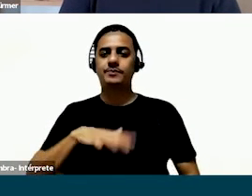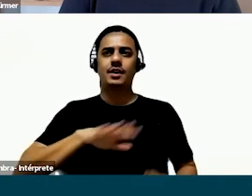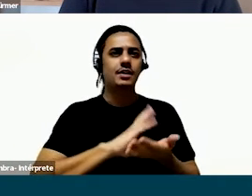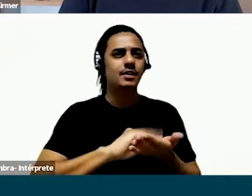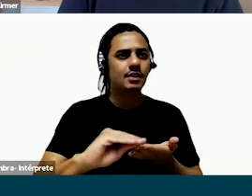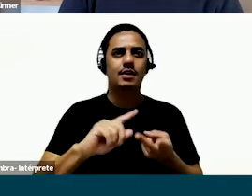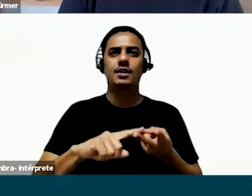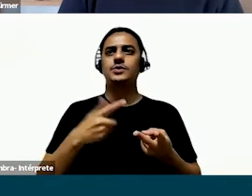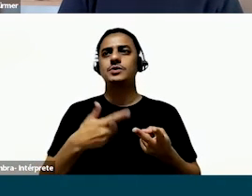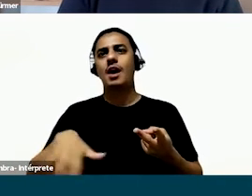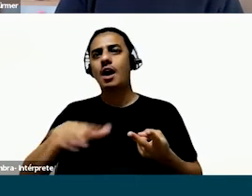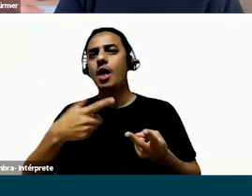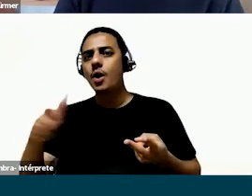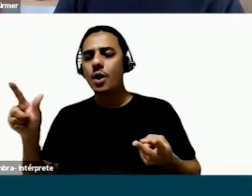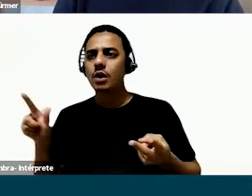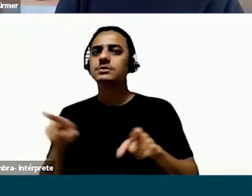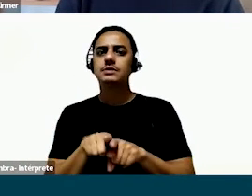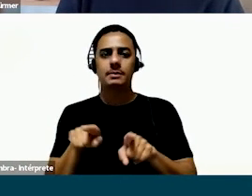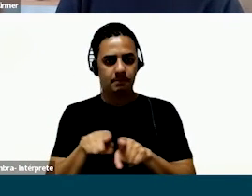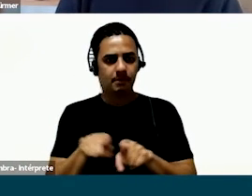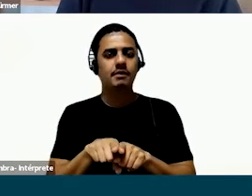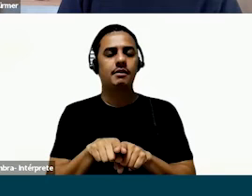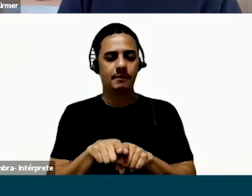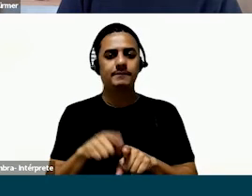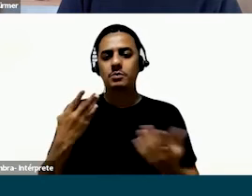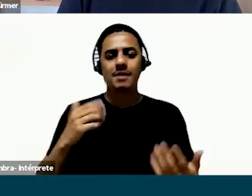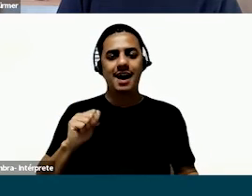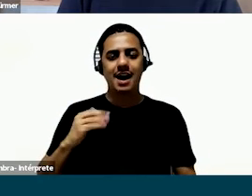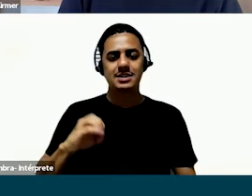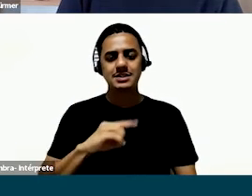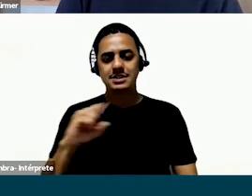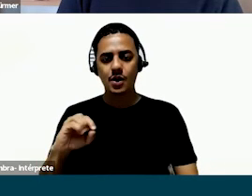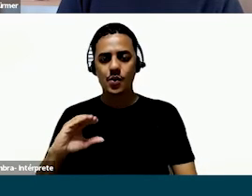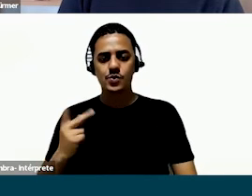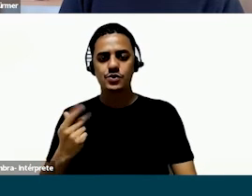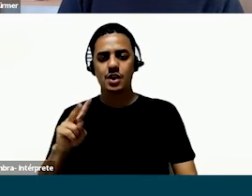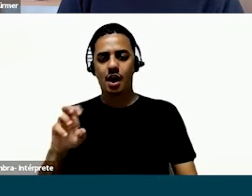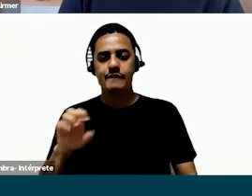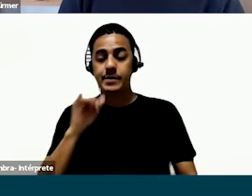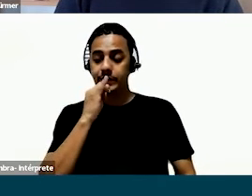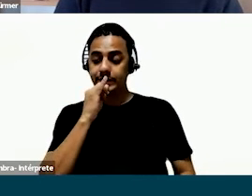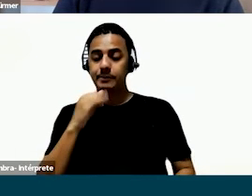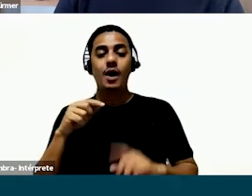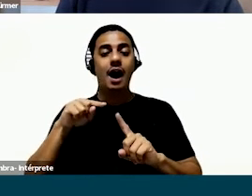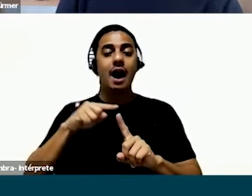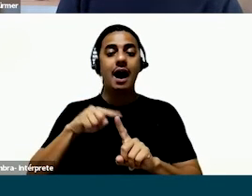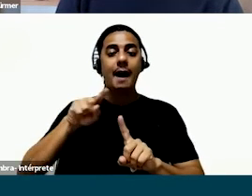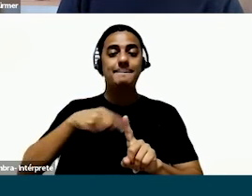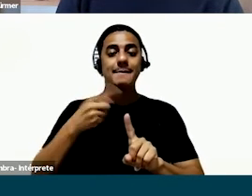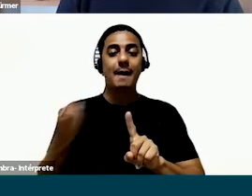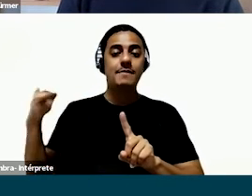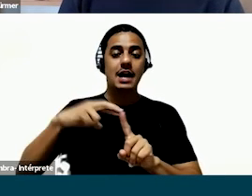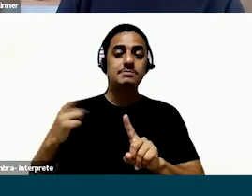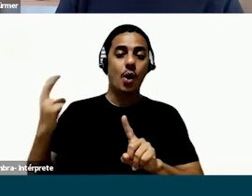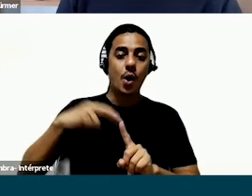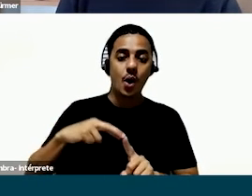inclusive, para produtos mais técnicos, de dados e técnicos, por exemplo. Nesse caso, a ação-chave poderia ser quantas vezes uma API está sendo